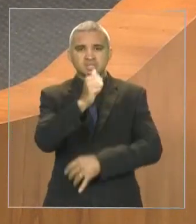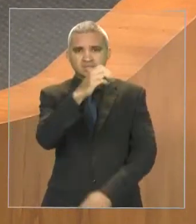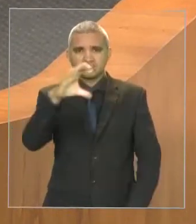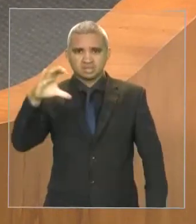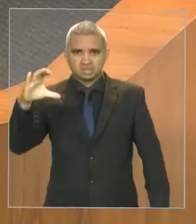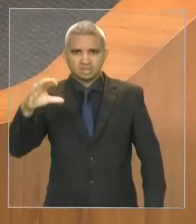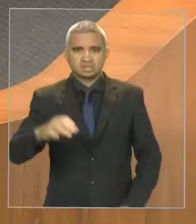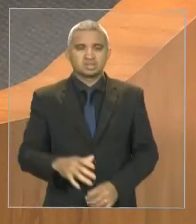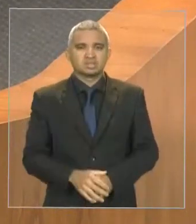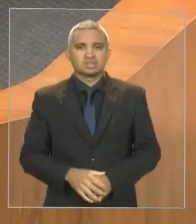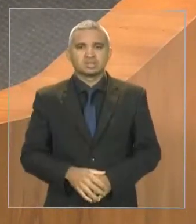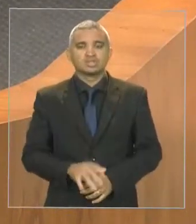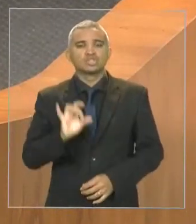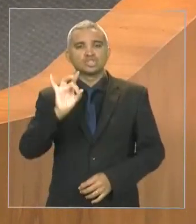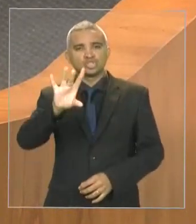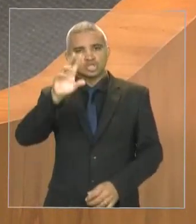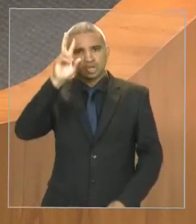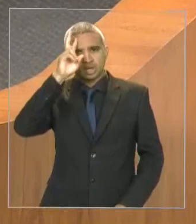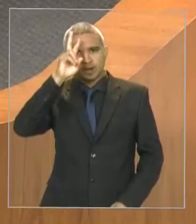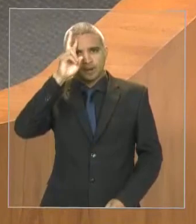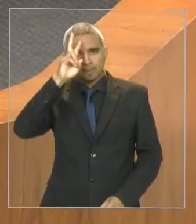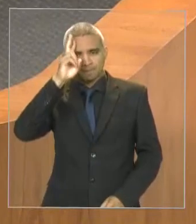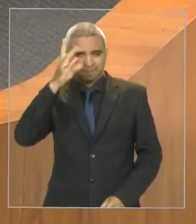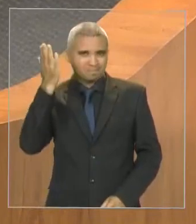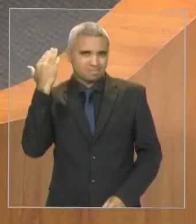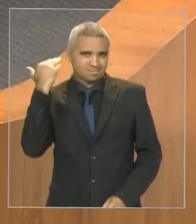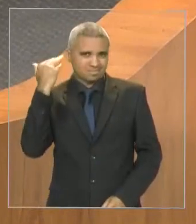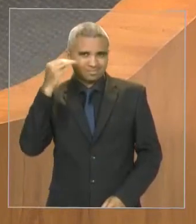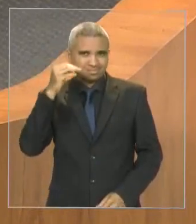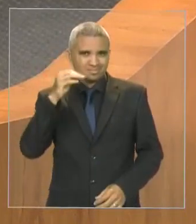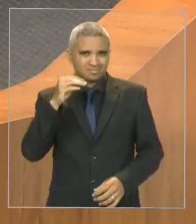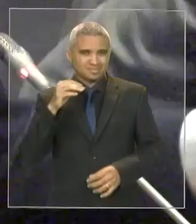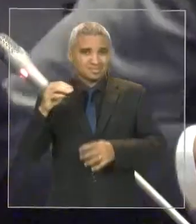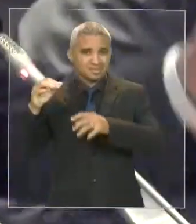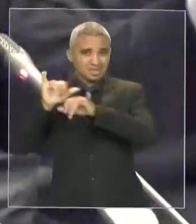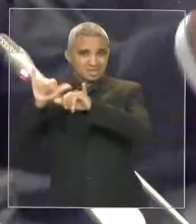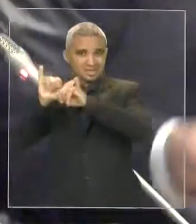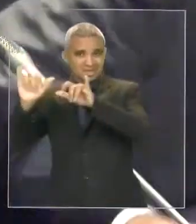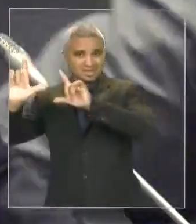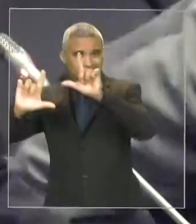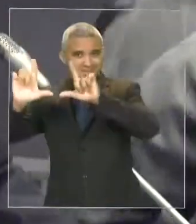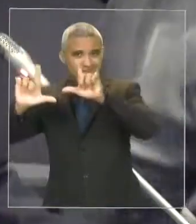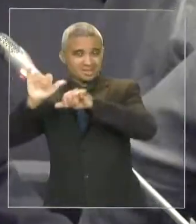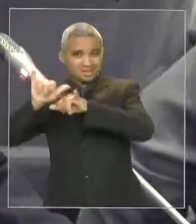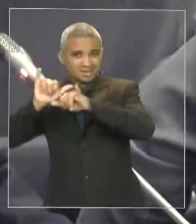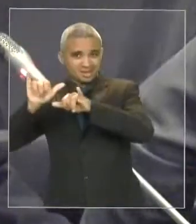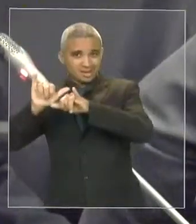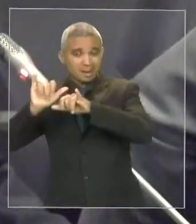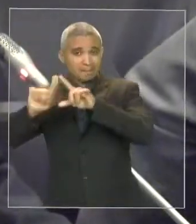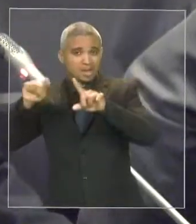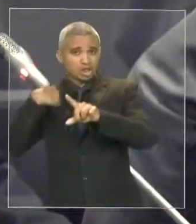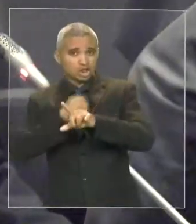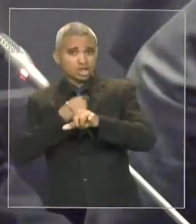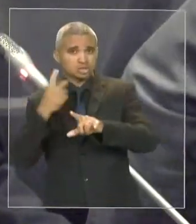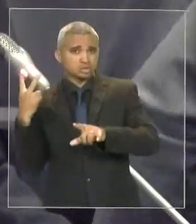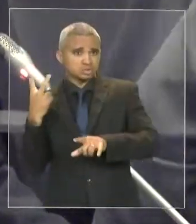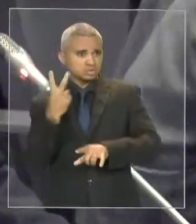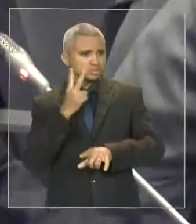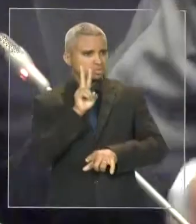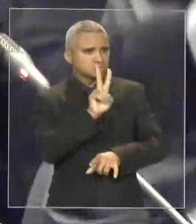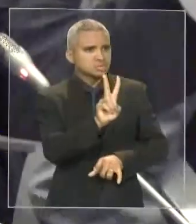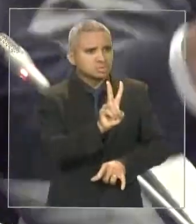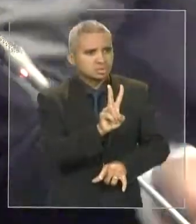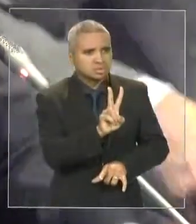Braz. Chegamos lá, não, mas eu estou só relembrando aquele fato, que na propaganda era uma situação e nós chegamos lá, uma escola que estava há 1 ano sem